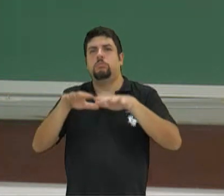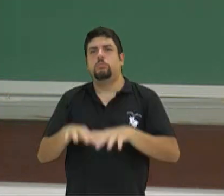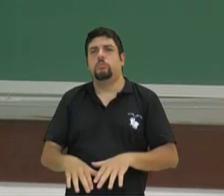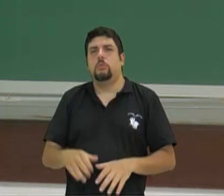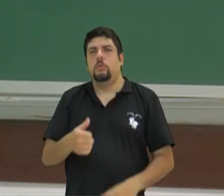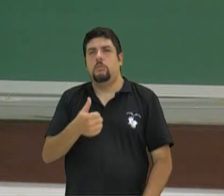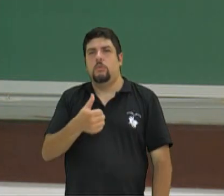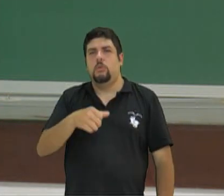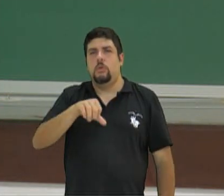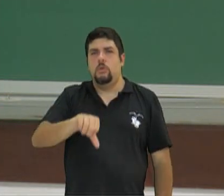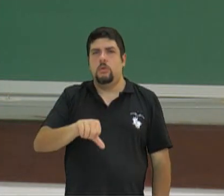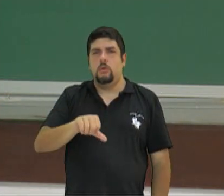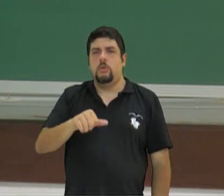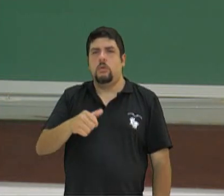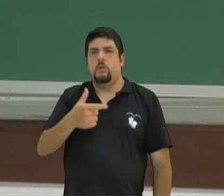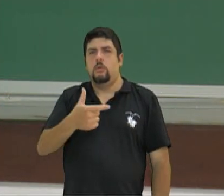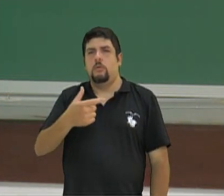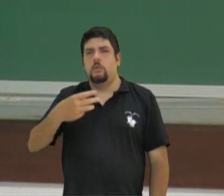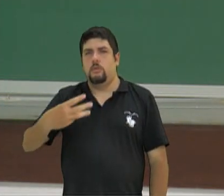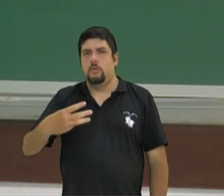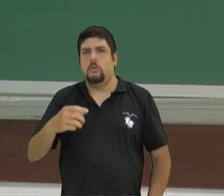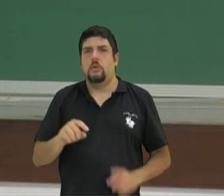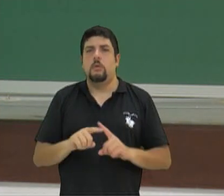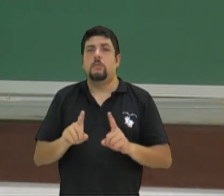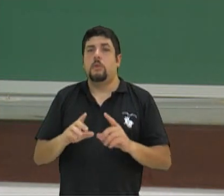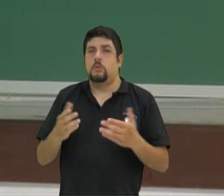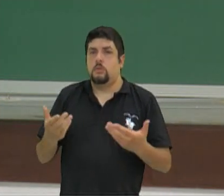tempo esquecida, né, mas hoje a gente